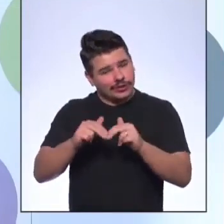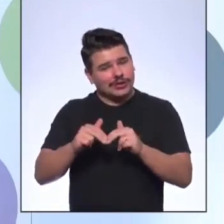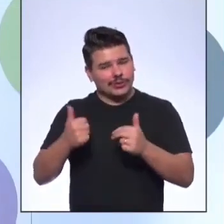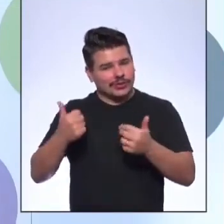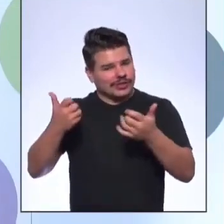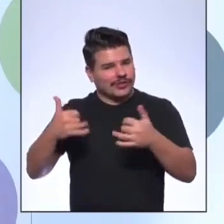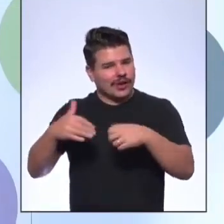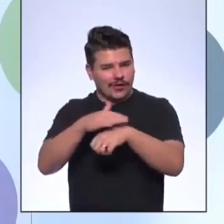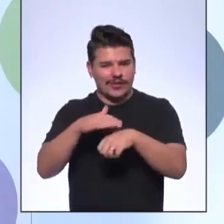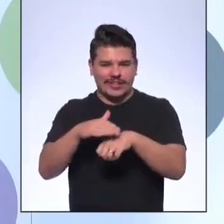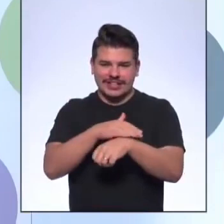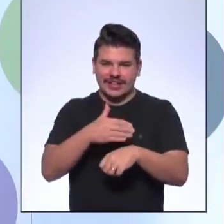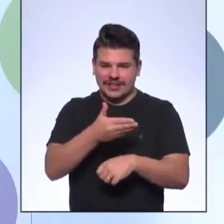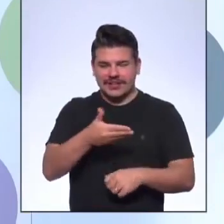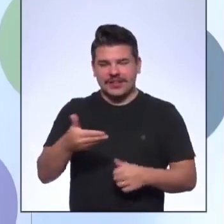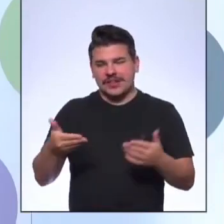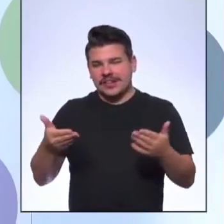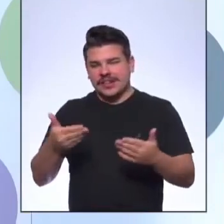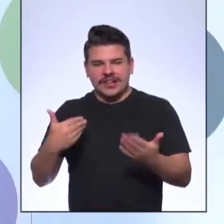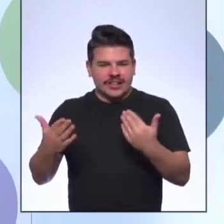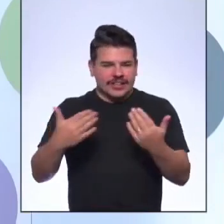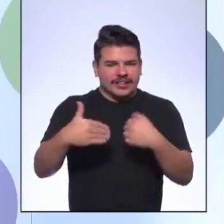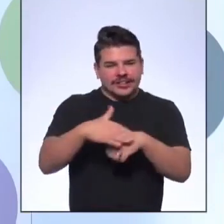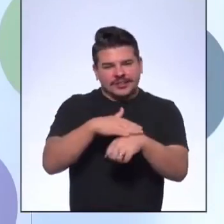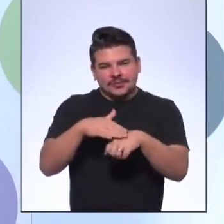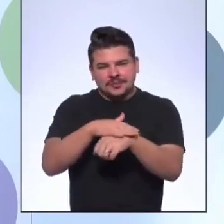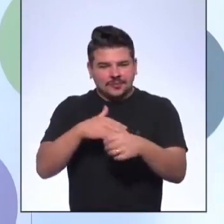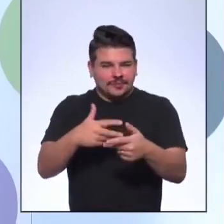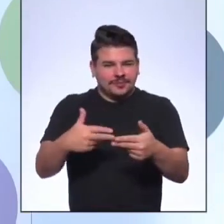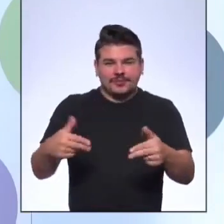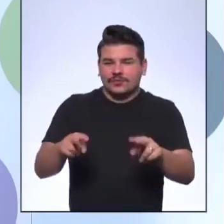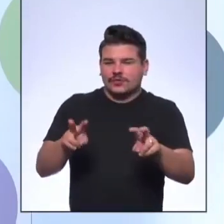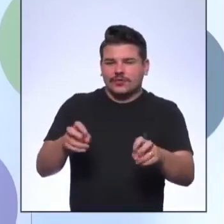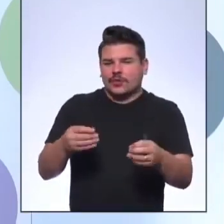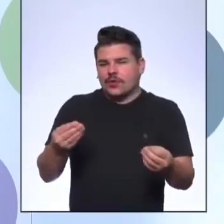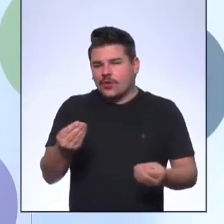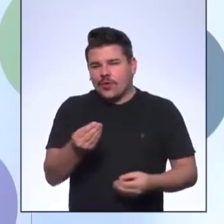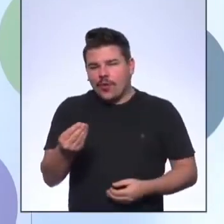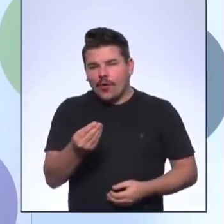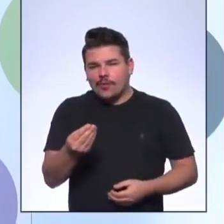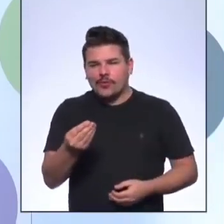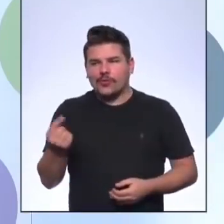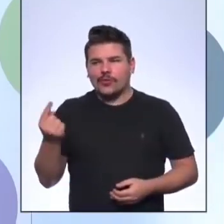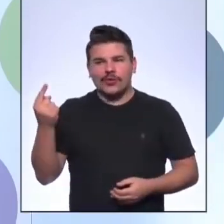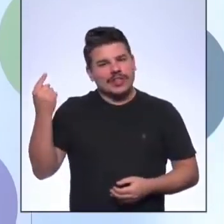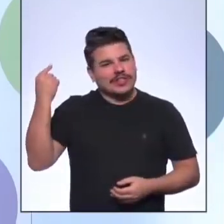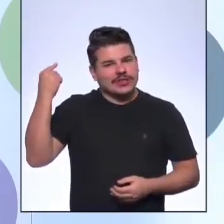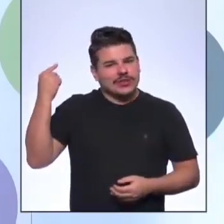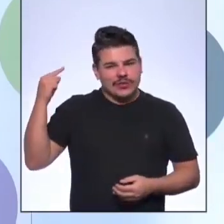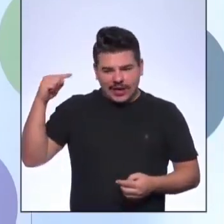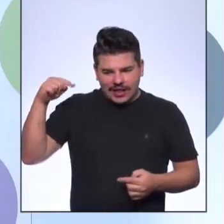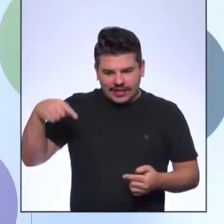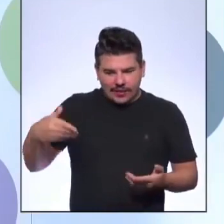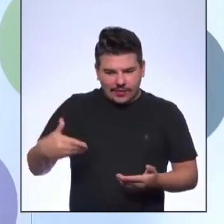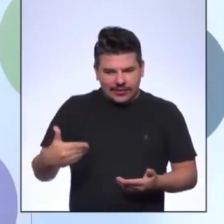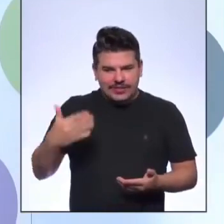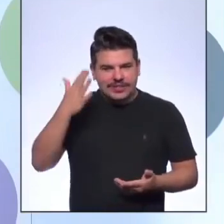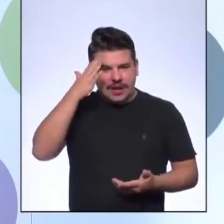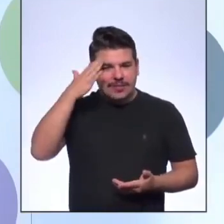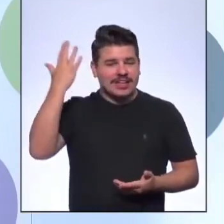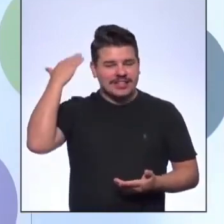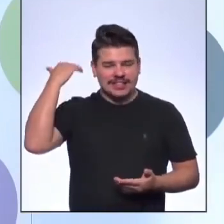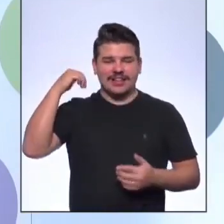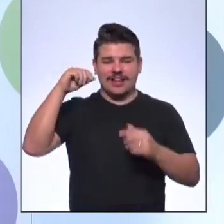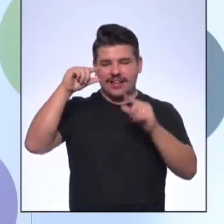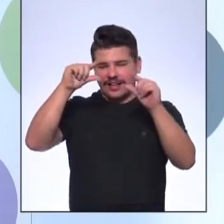conversar hoje. Então, a gente vai trocar uma ideia aí sobre, né, como essas ideias surgiram aí, desde a Grécia